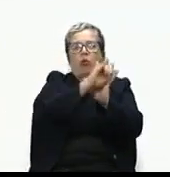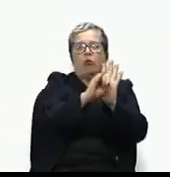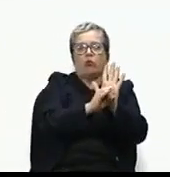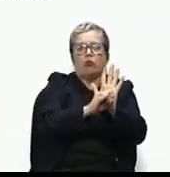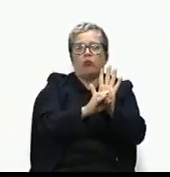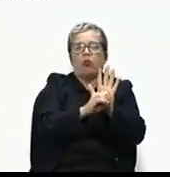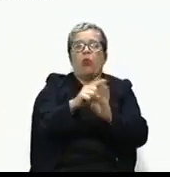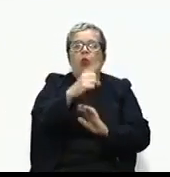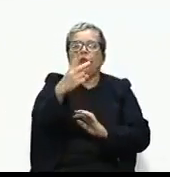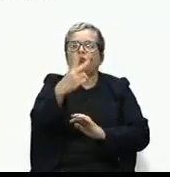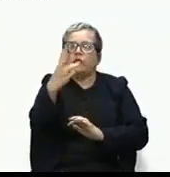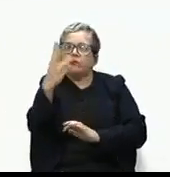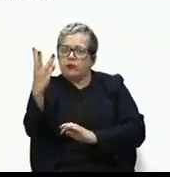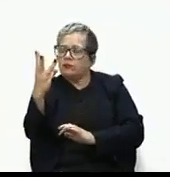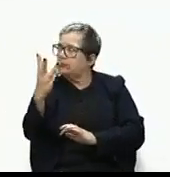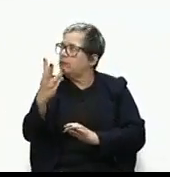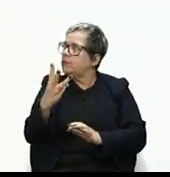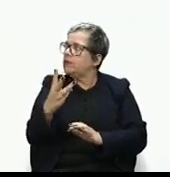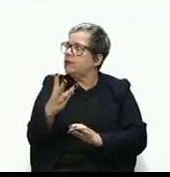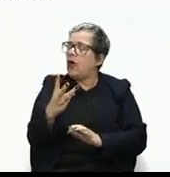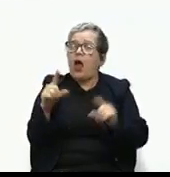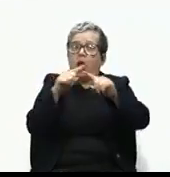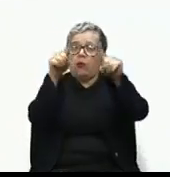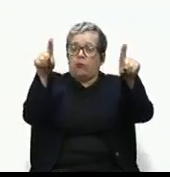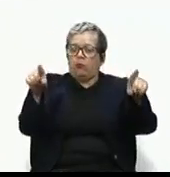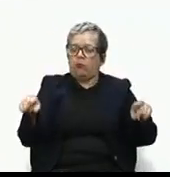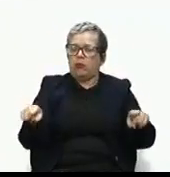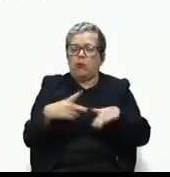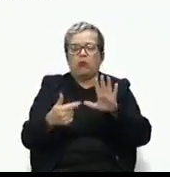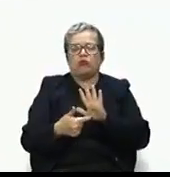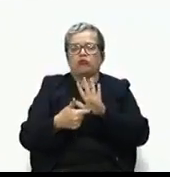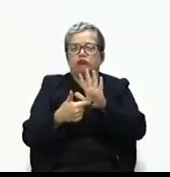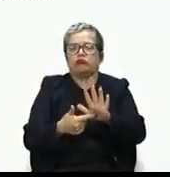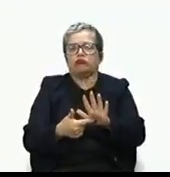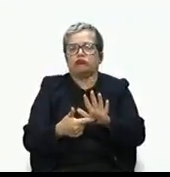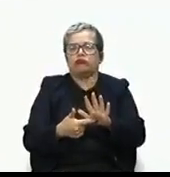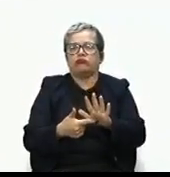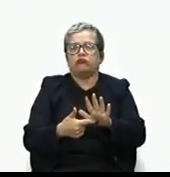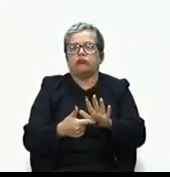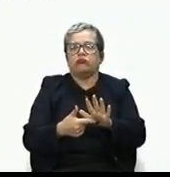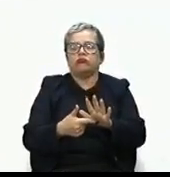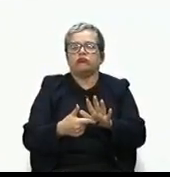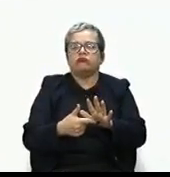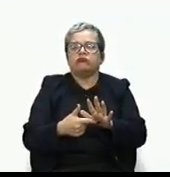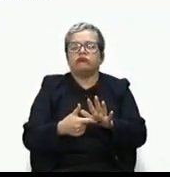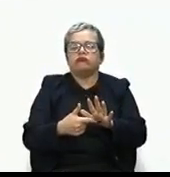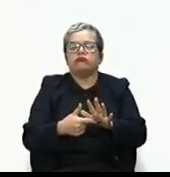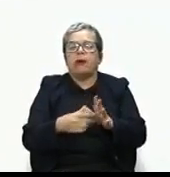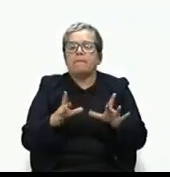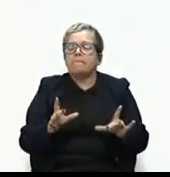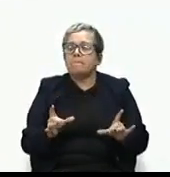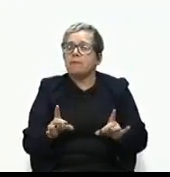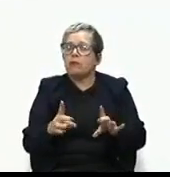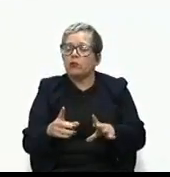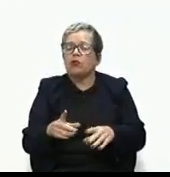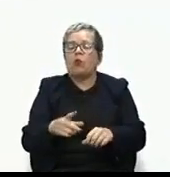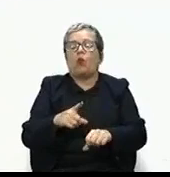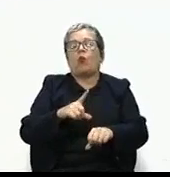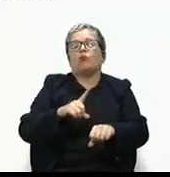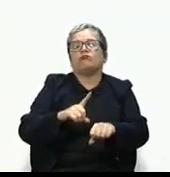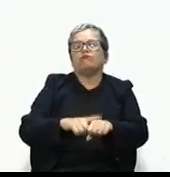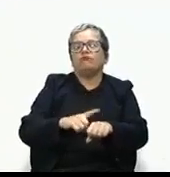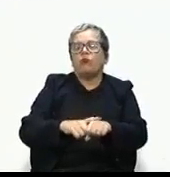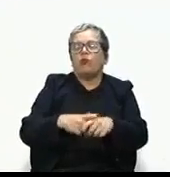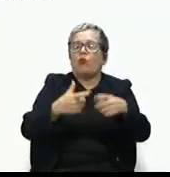1, 2 e 3. A matriz a seguir apresenta o faturamento destas 3 lojas neste período, onde